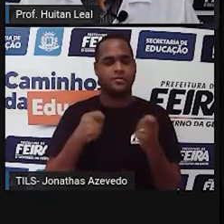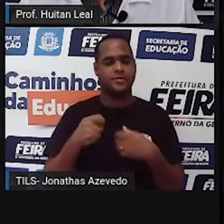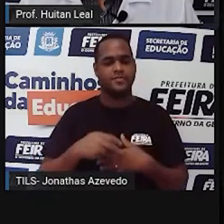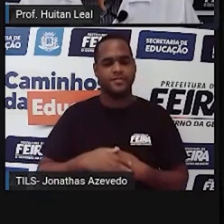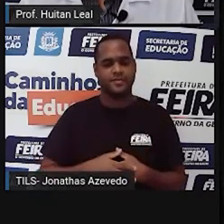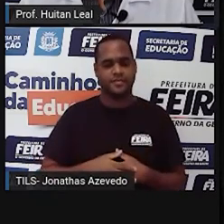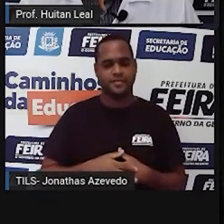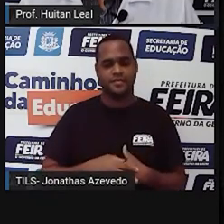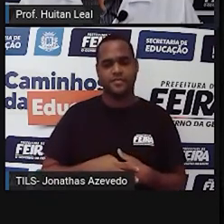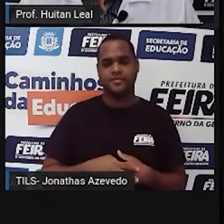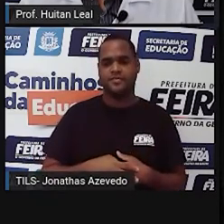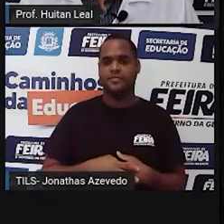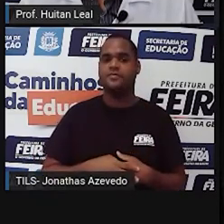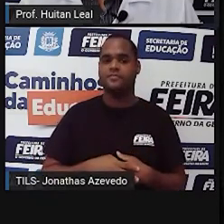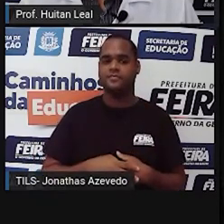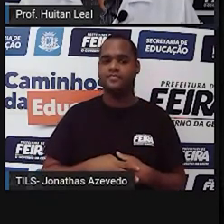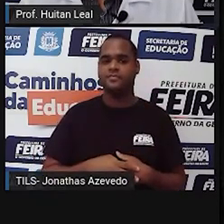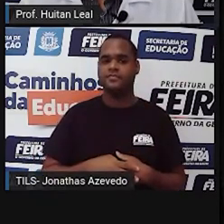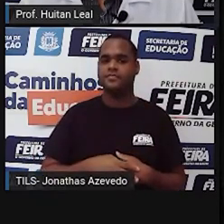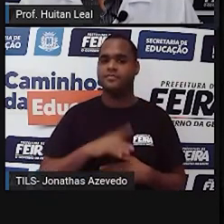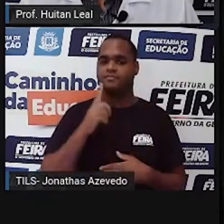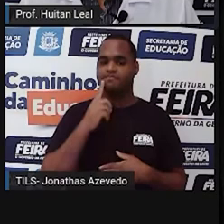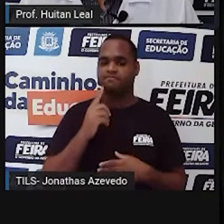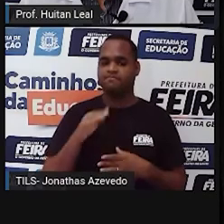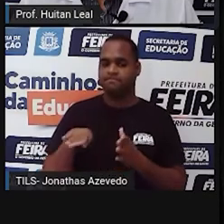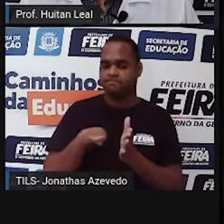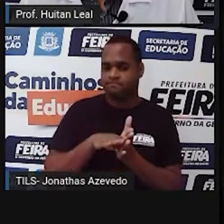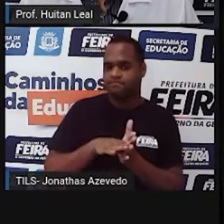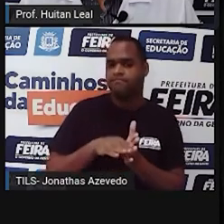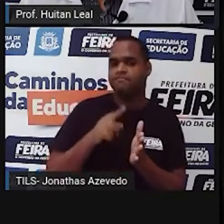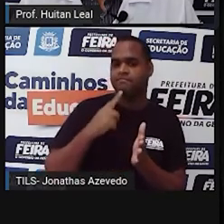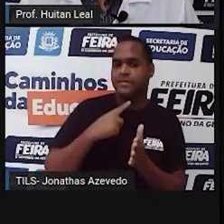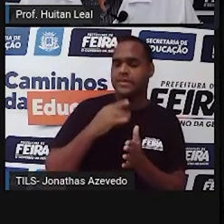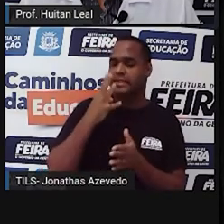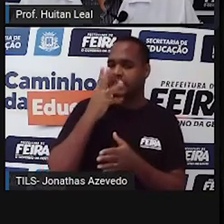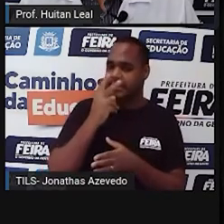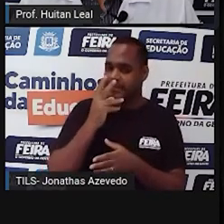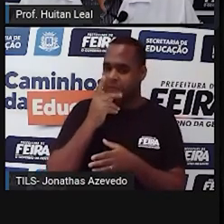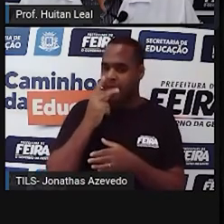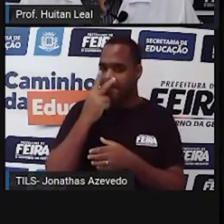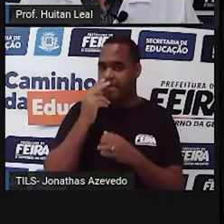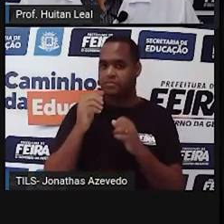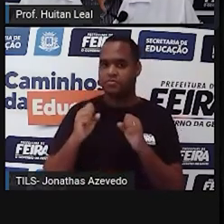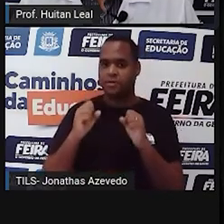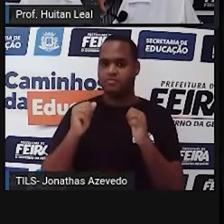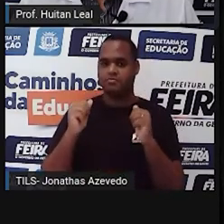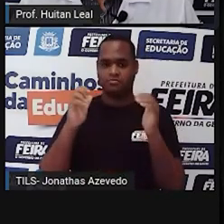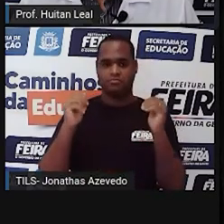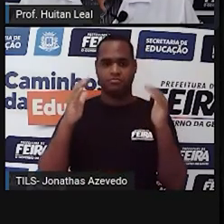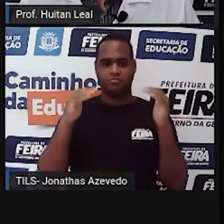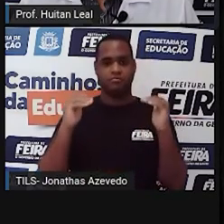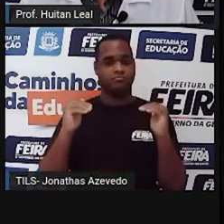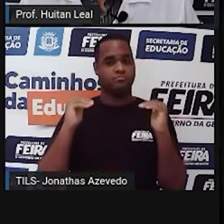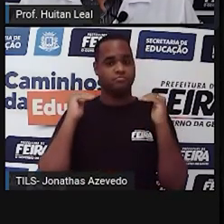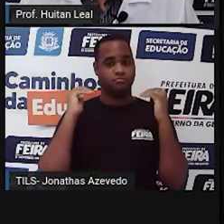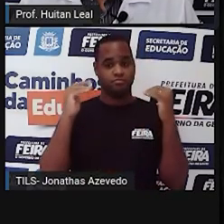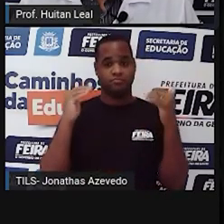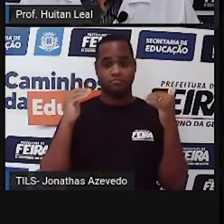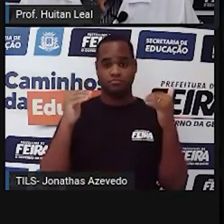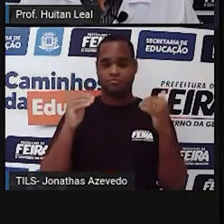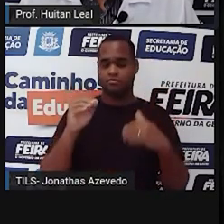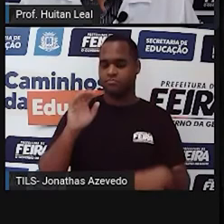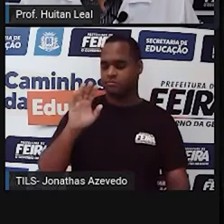colega. Ele chegou mais tarde que o colega, superioridade. Então, ó, esse mais